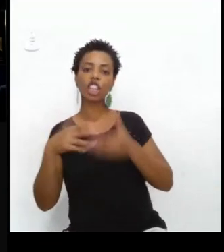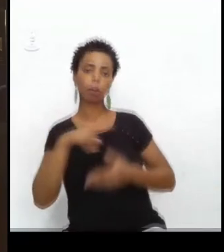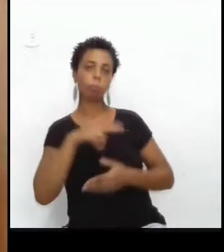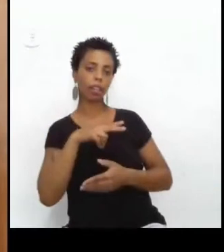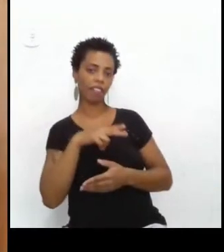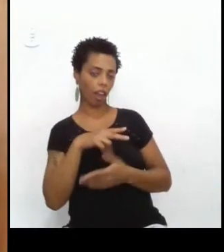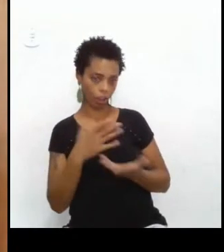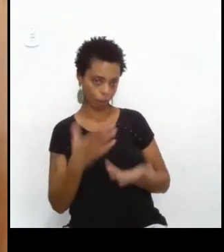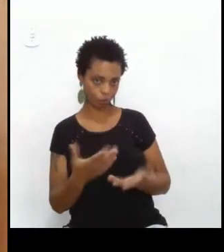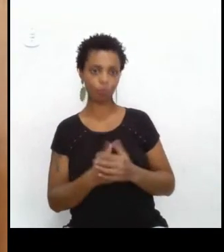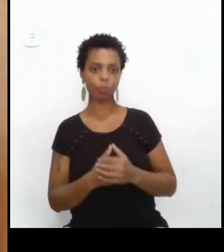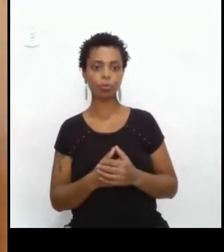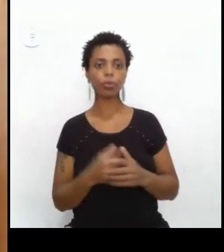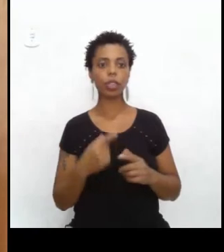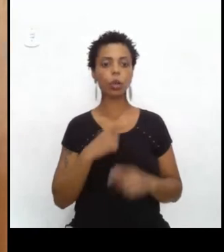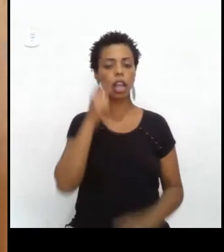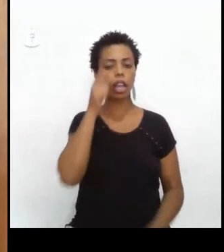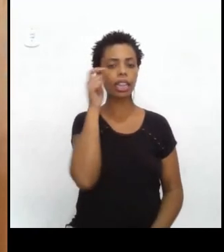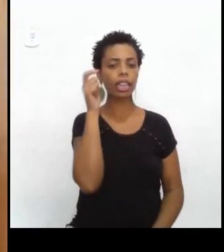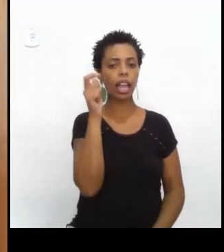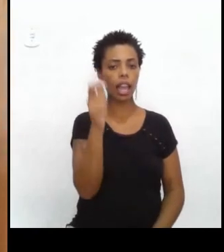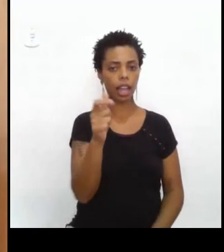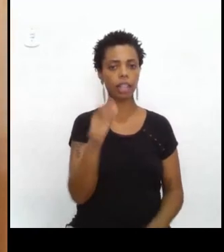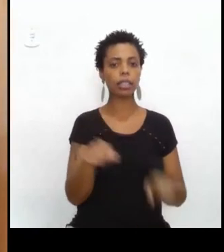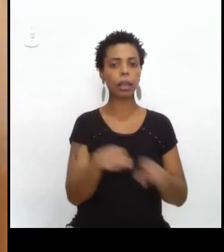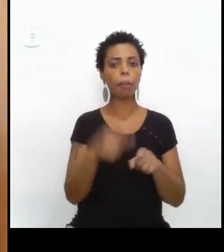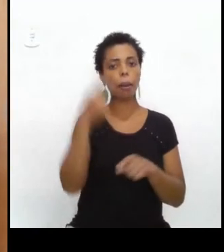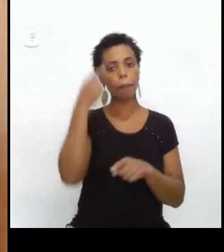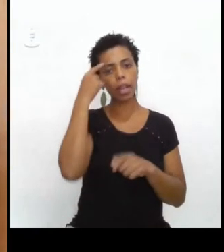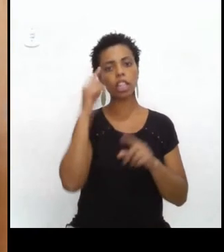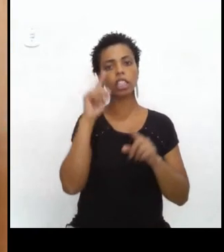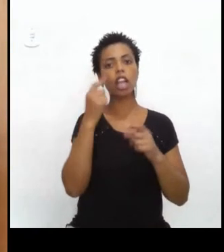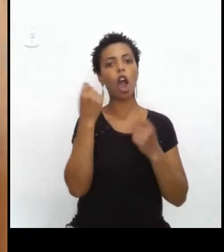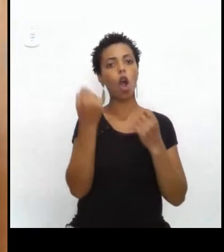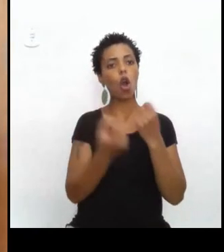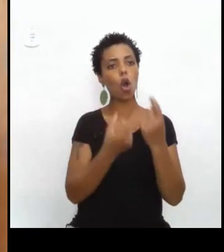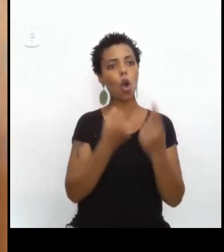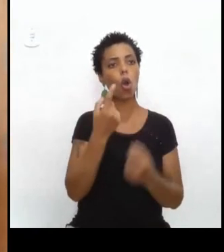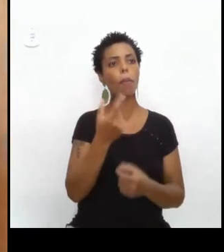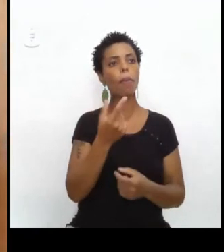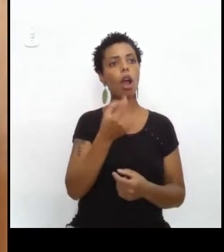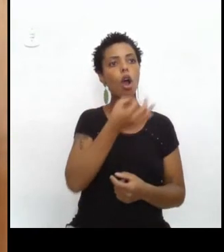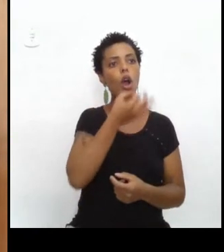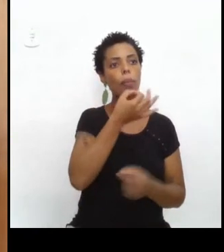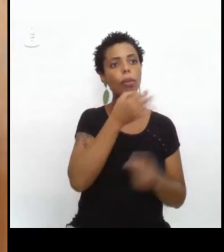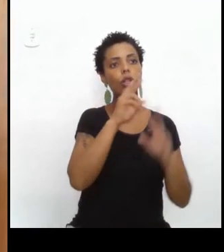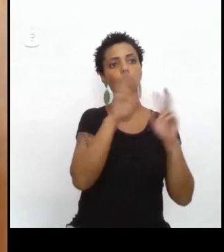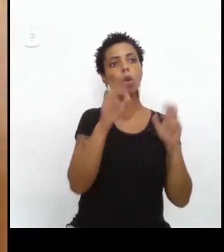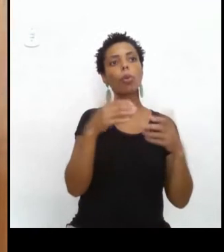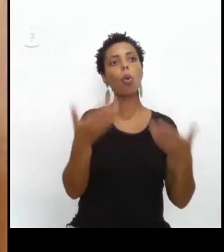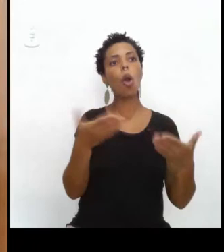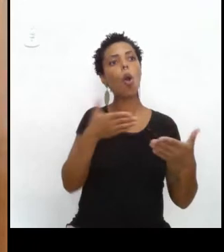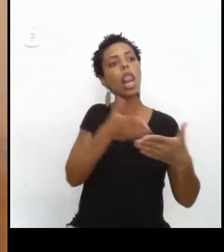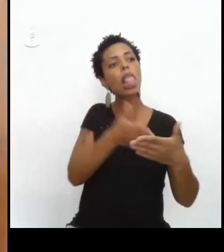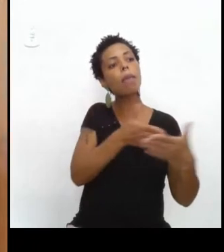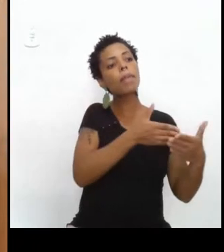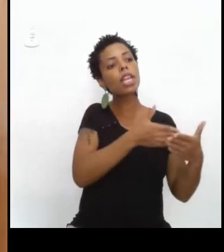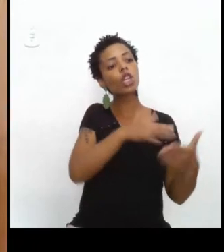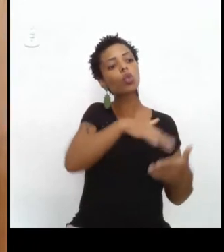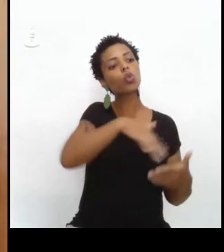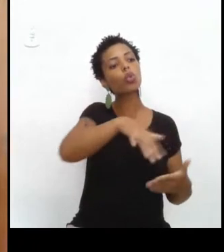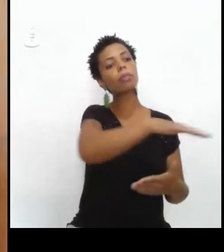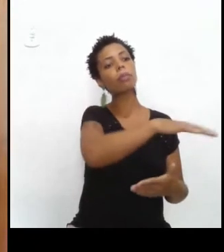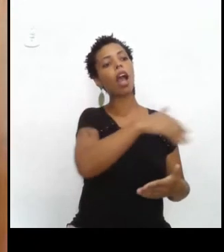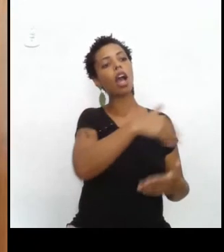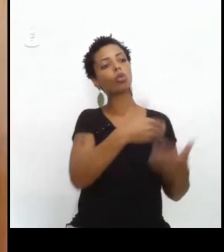ser para não se olha só olha só um comportamento pela Avenida espaço público é aquele aquele